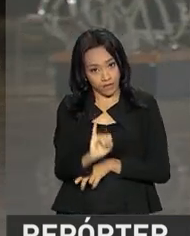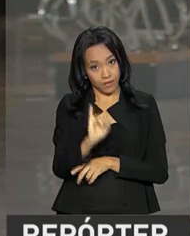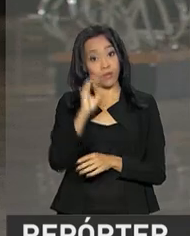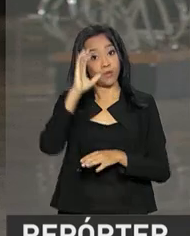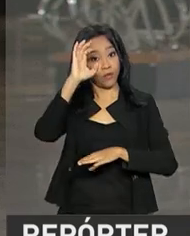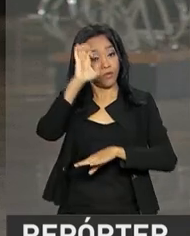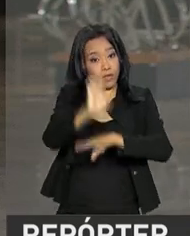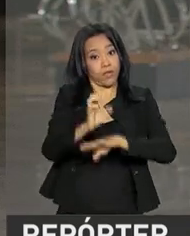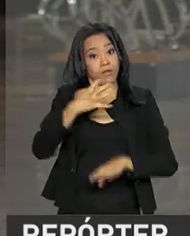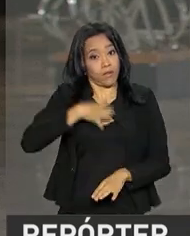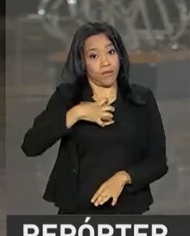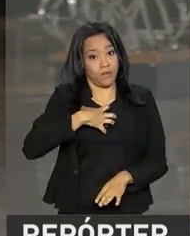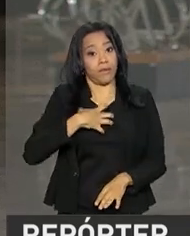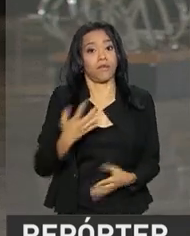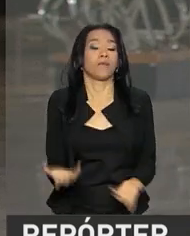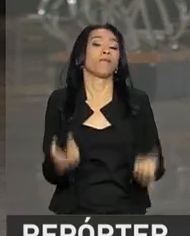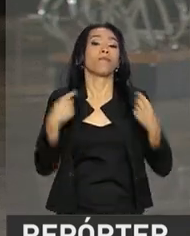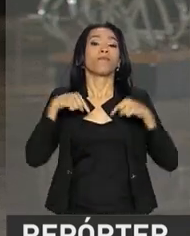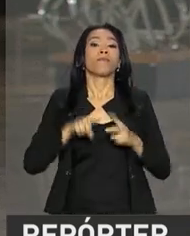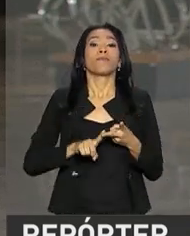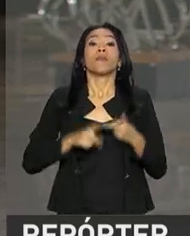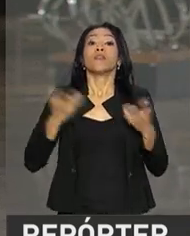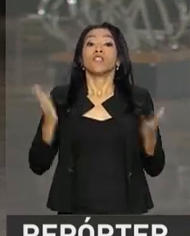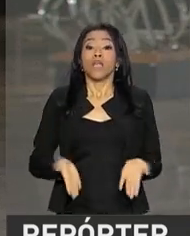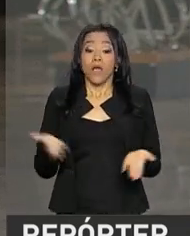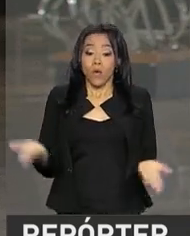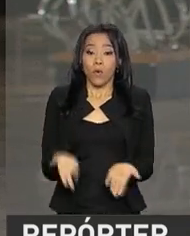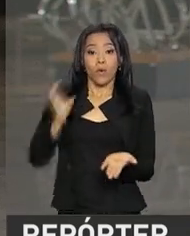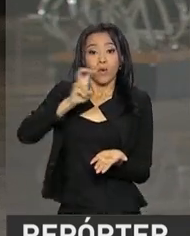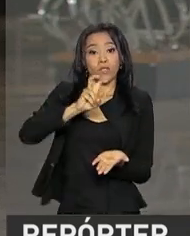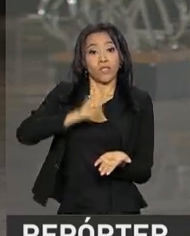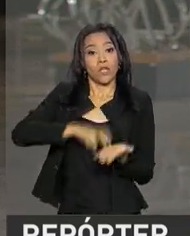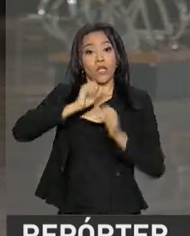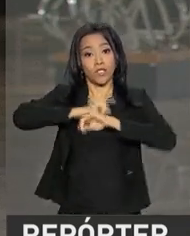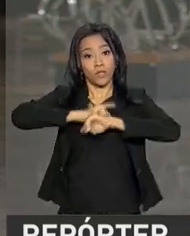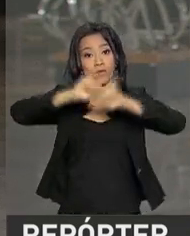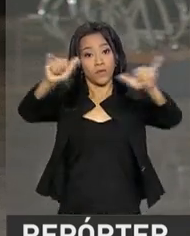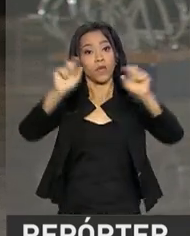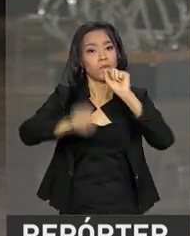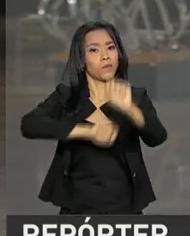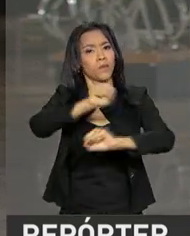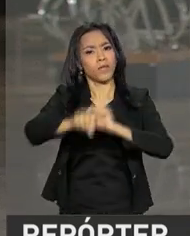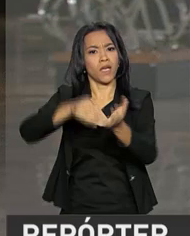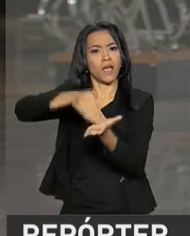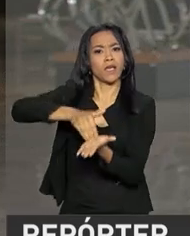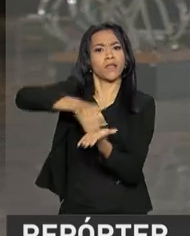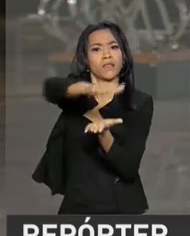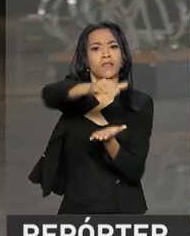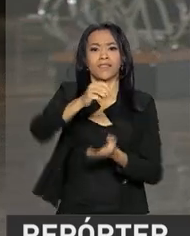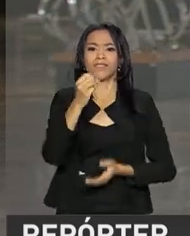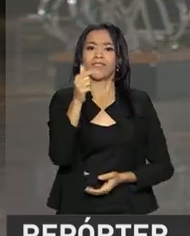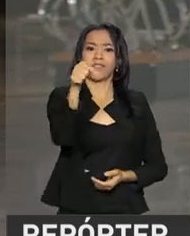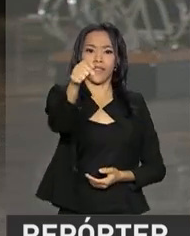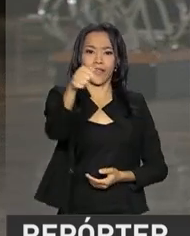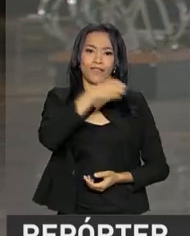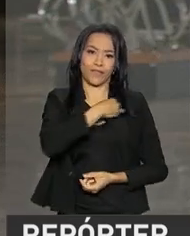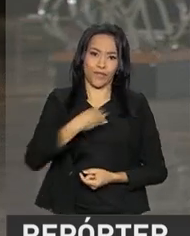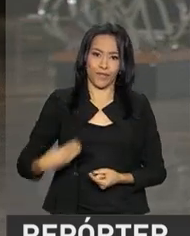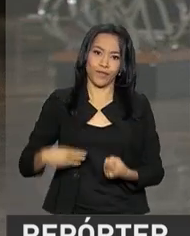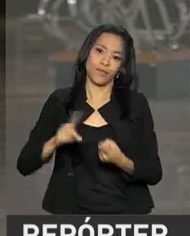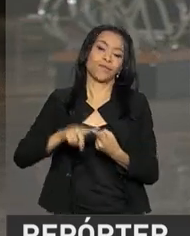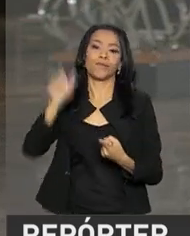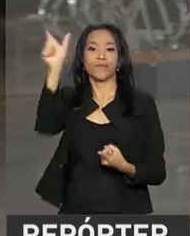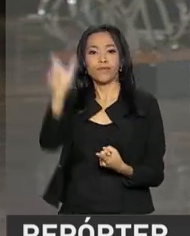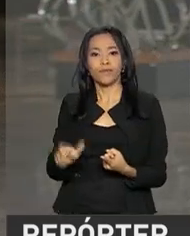Bahia. Bem, e foi publicada na edição de hoje do Diário Oficial da União a exoneração de 7 ministros. São